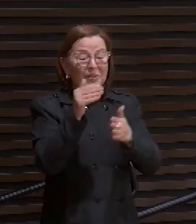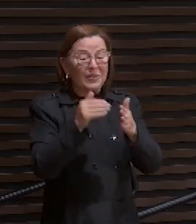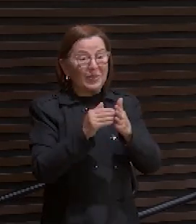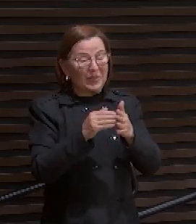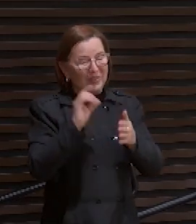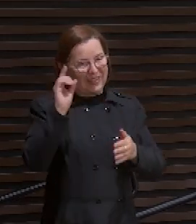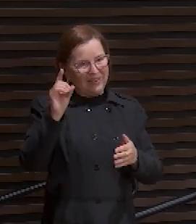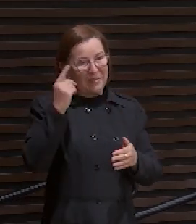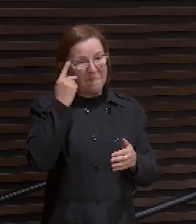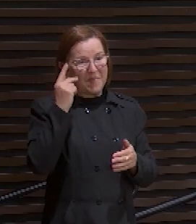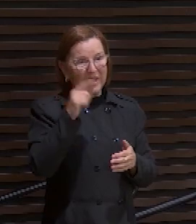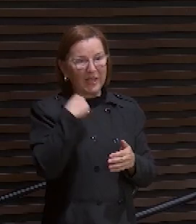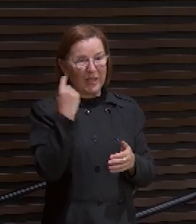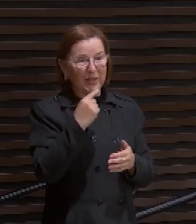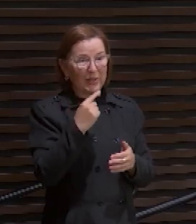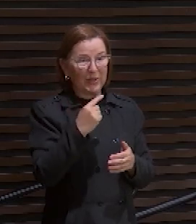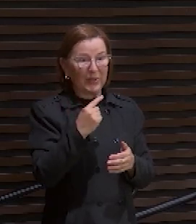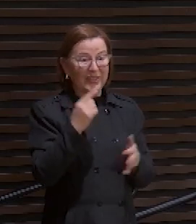do império do pecado.